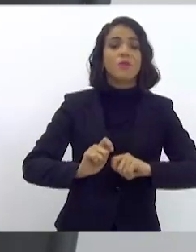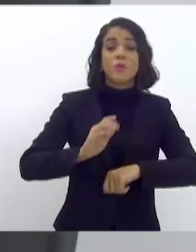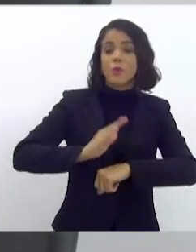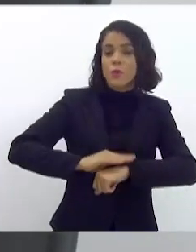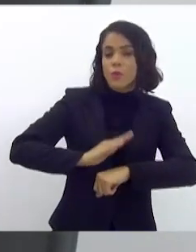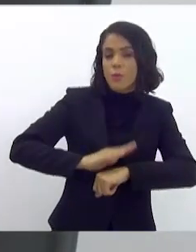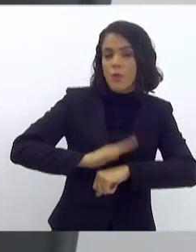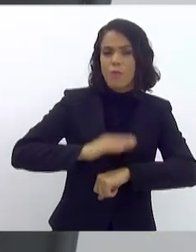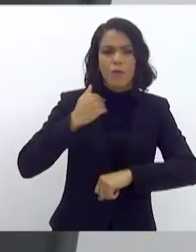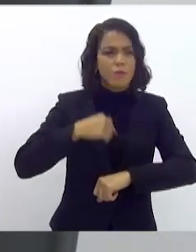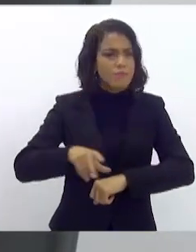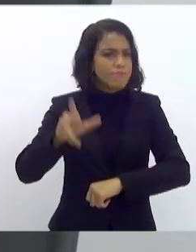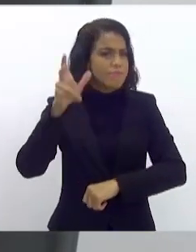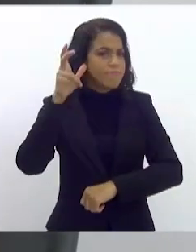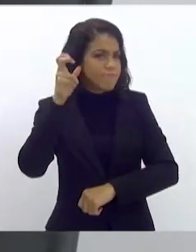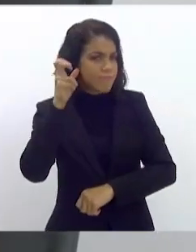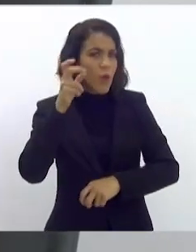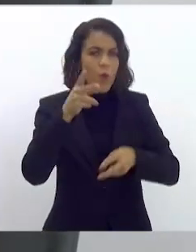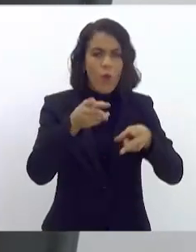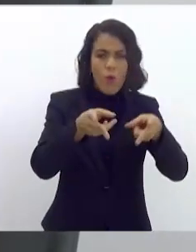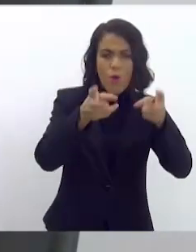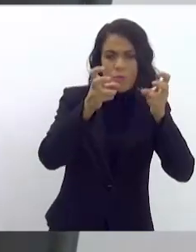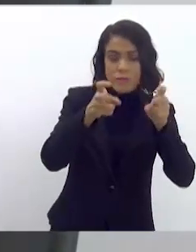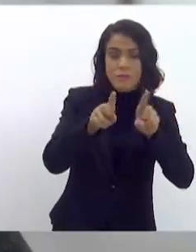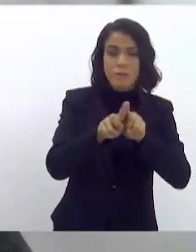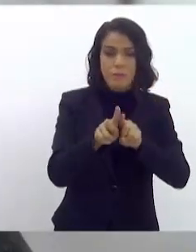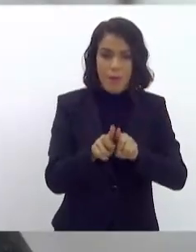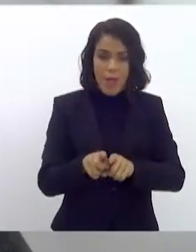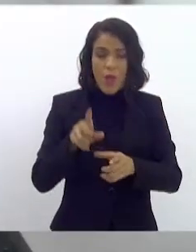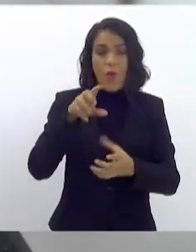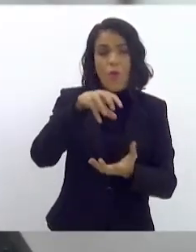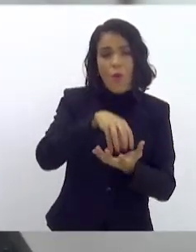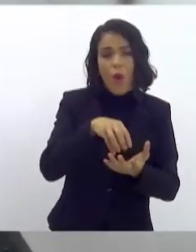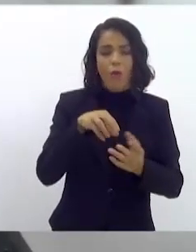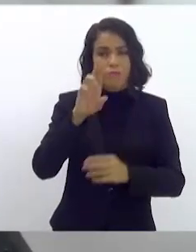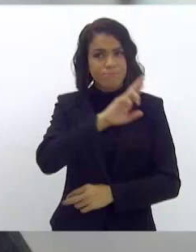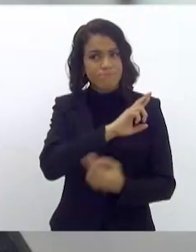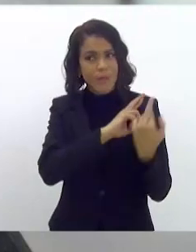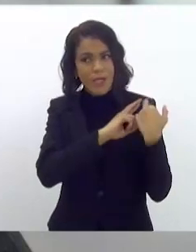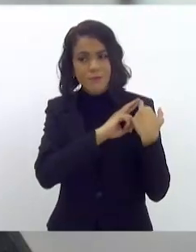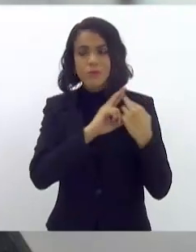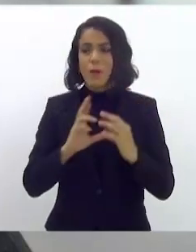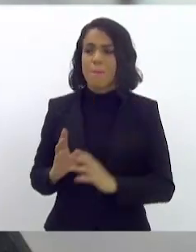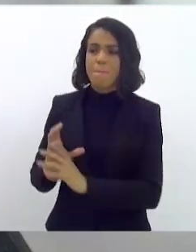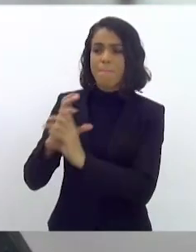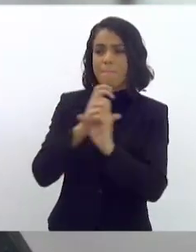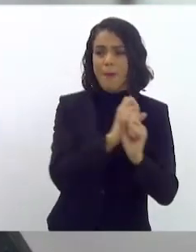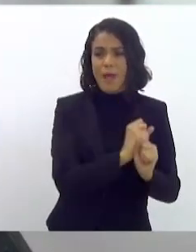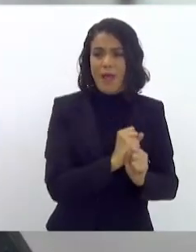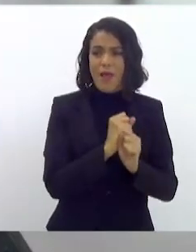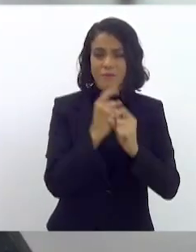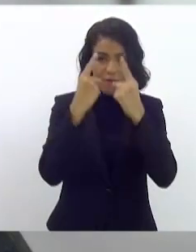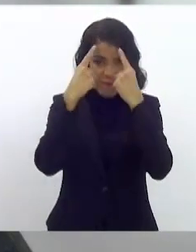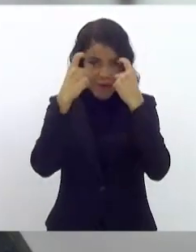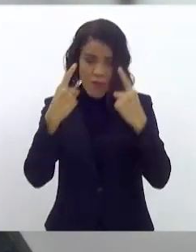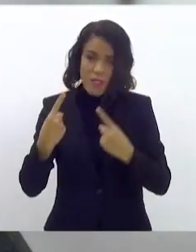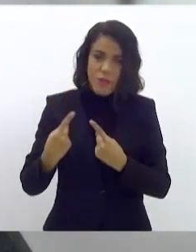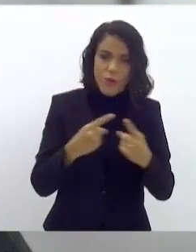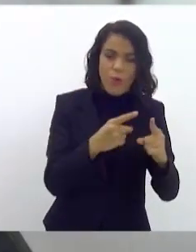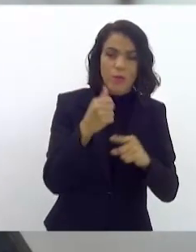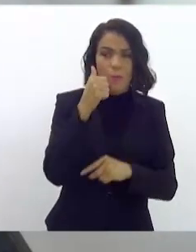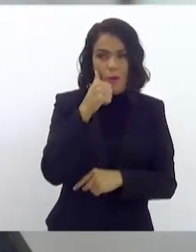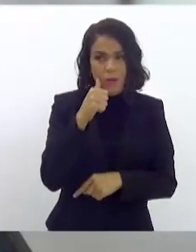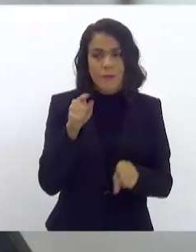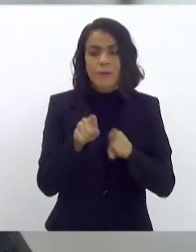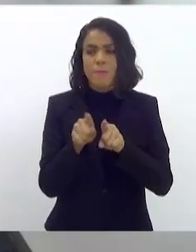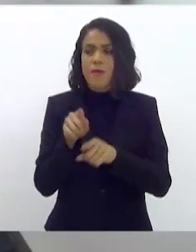momento que houver o observatório da violência política contra a mulher, também tratar desse tema. Então, quero